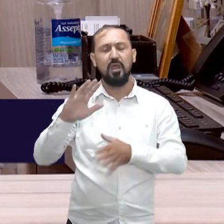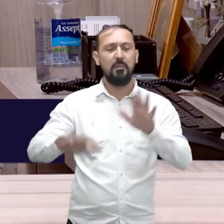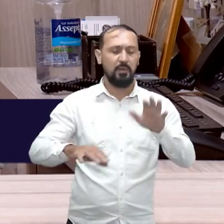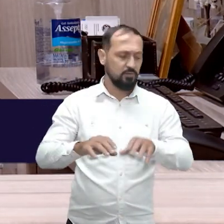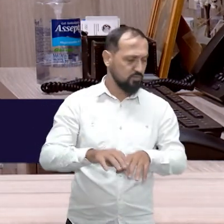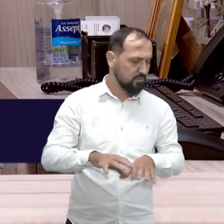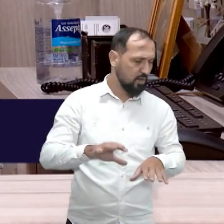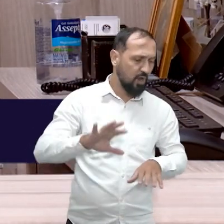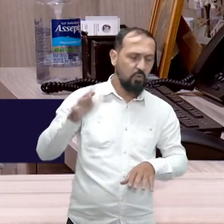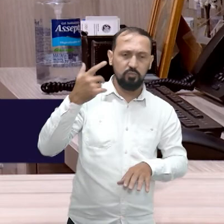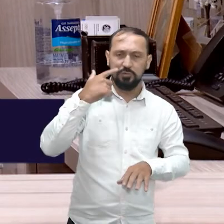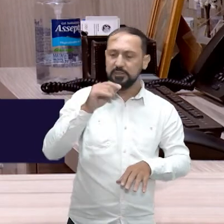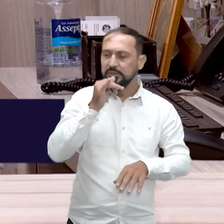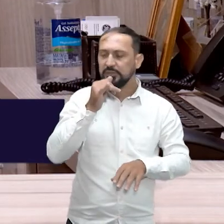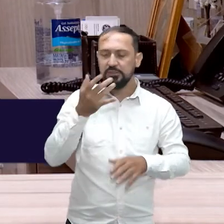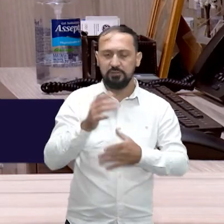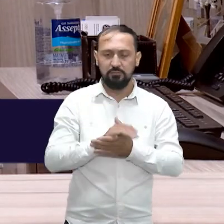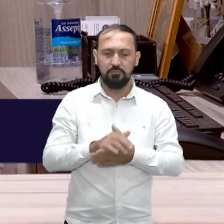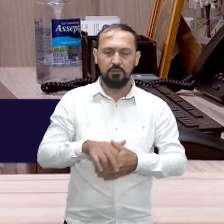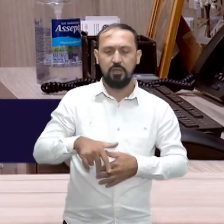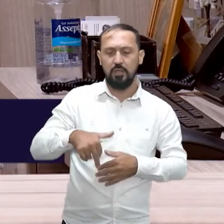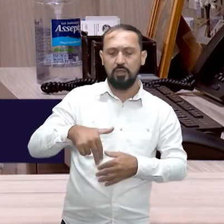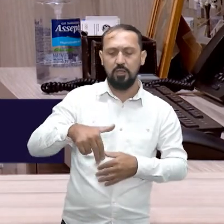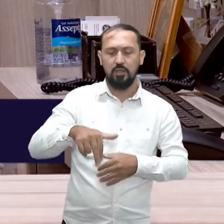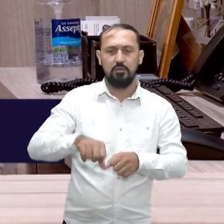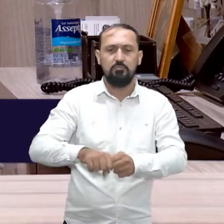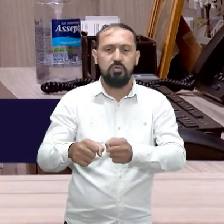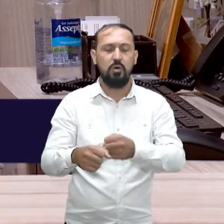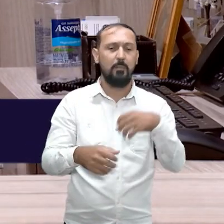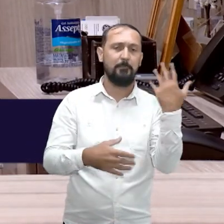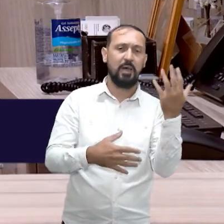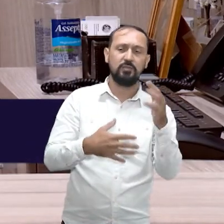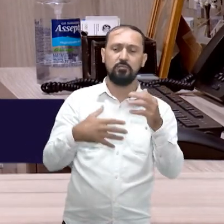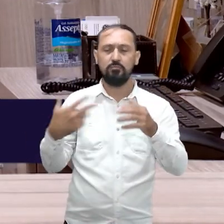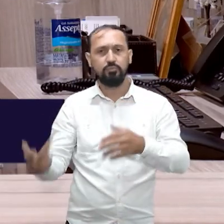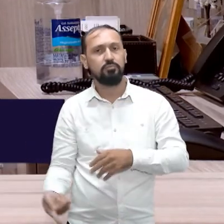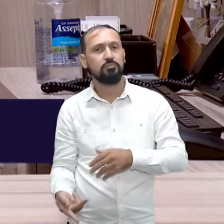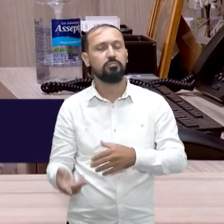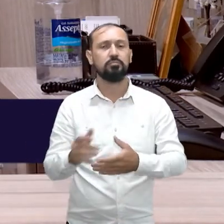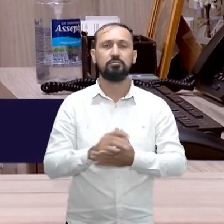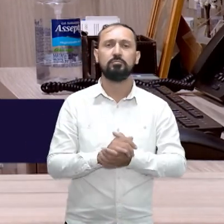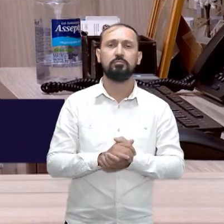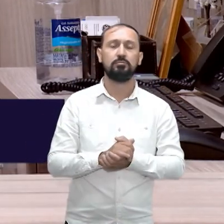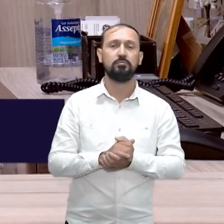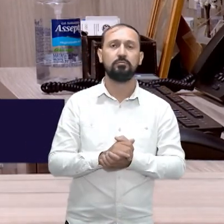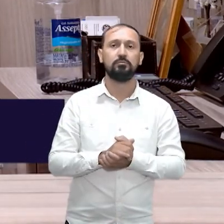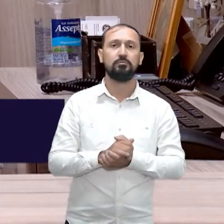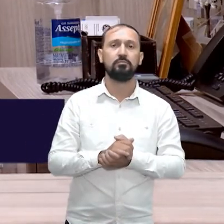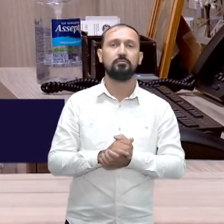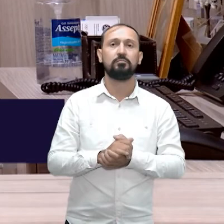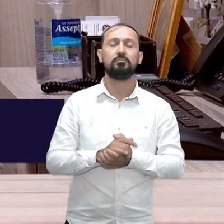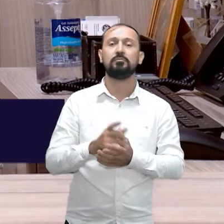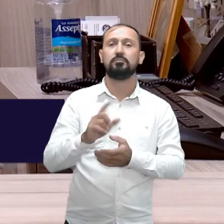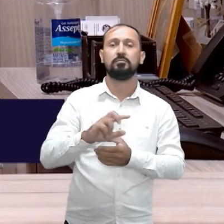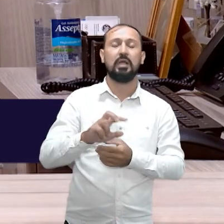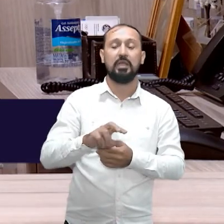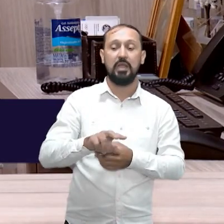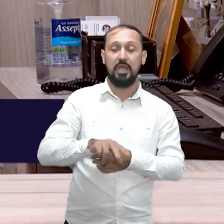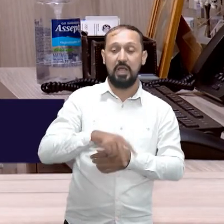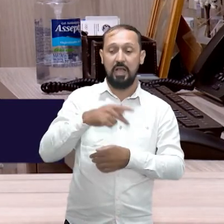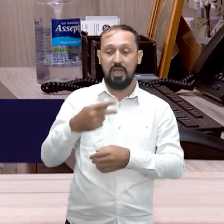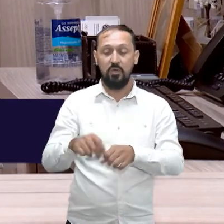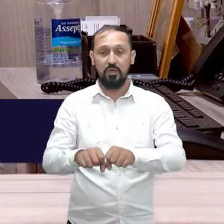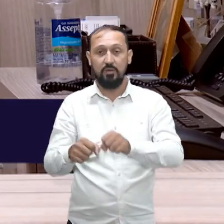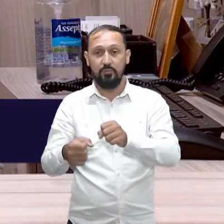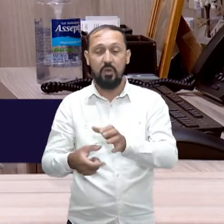estar tendo uma vida normal. De repente, fratura uma perna, por exemplo, um braço e cai. Não